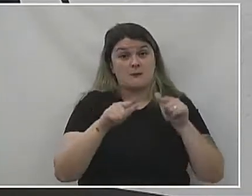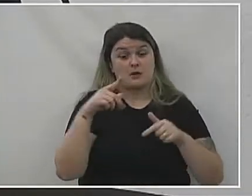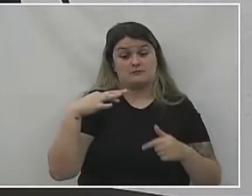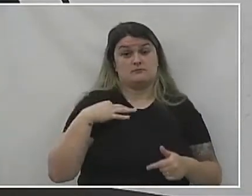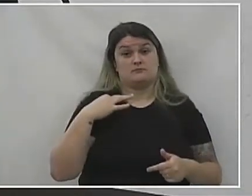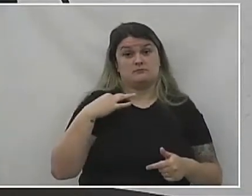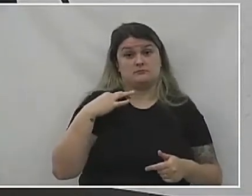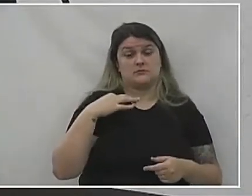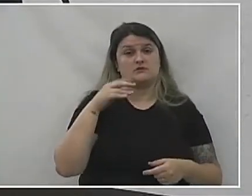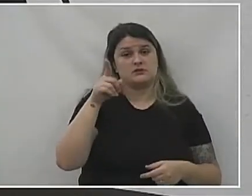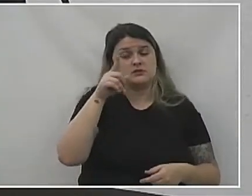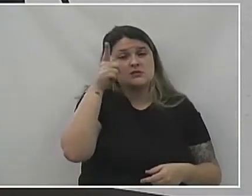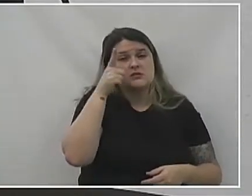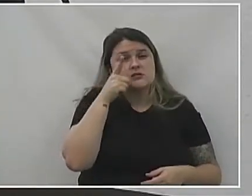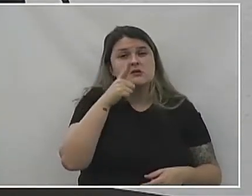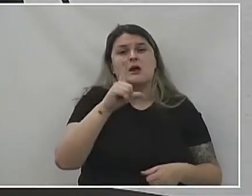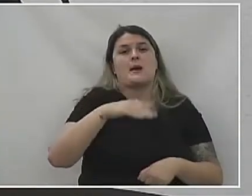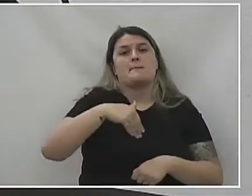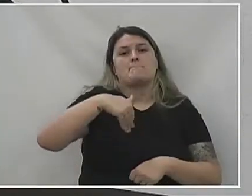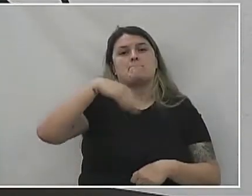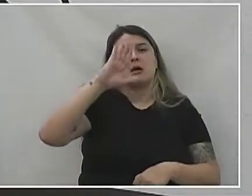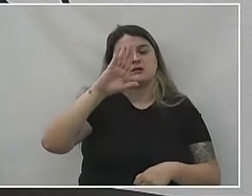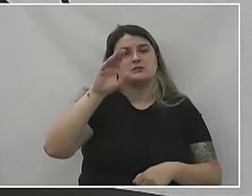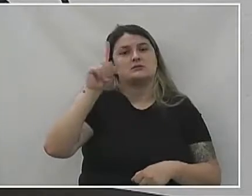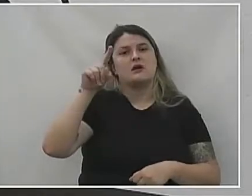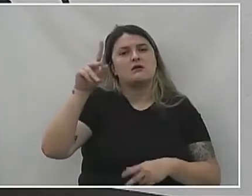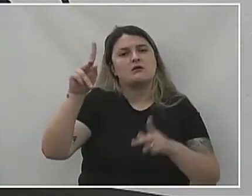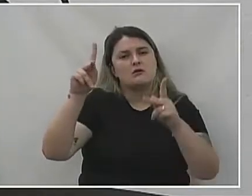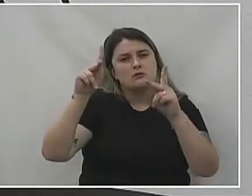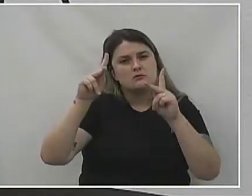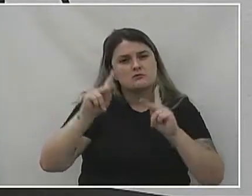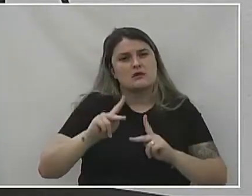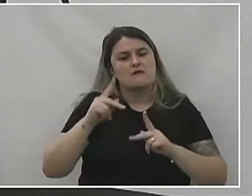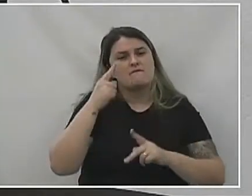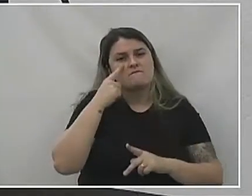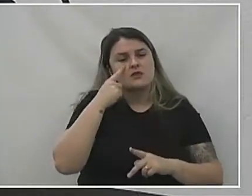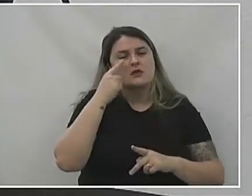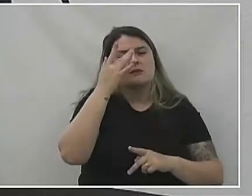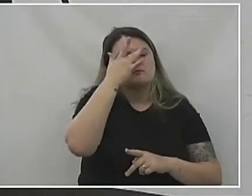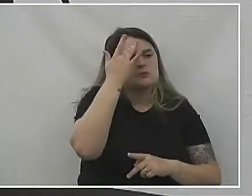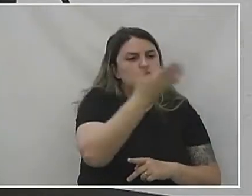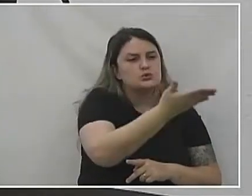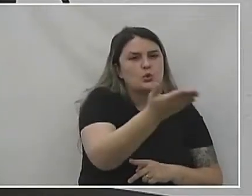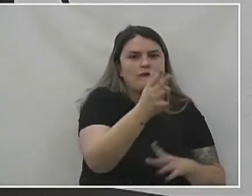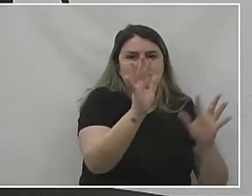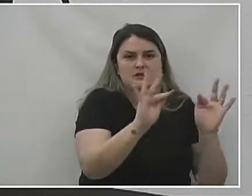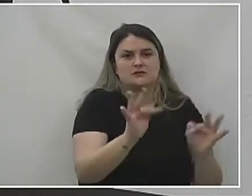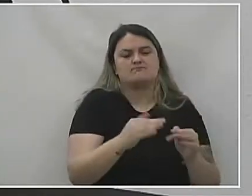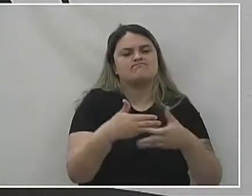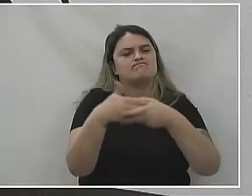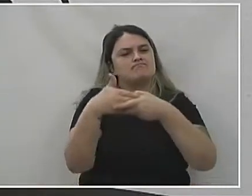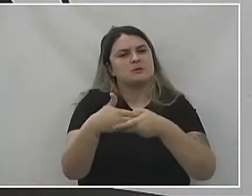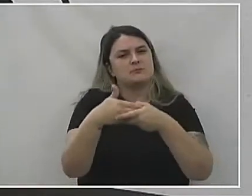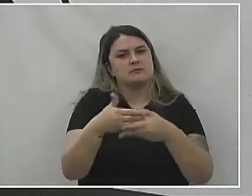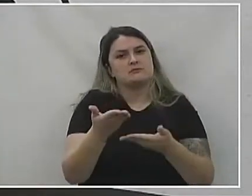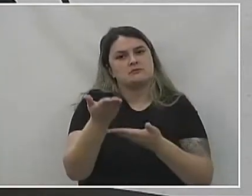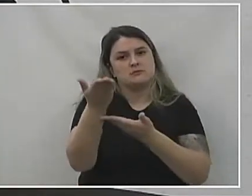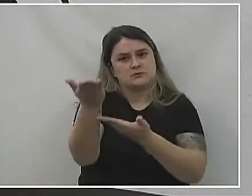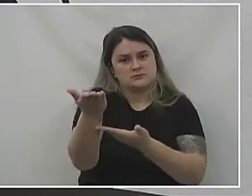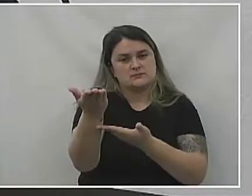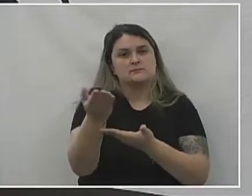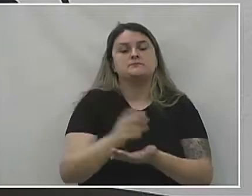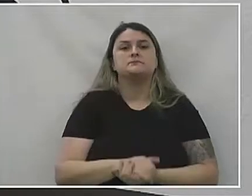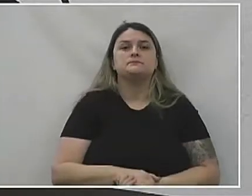recurso financeiro mas ganha muito mais que o reconhecimento e ver aquelas pessoas sendo que eles não quer dar os parabéns publicamente aqui